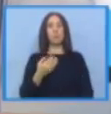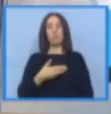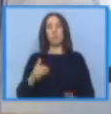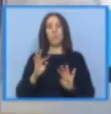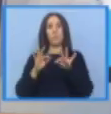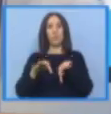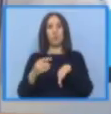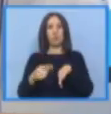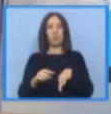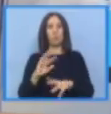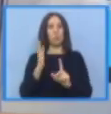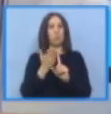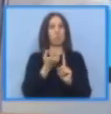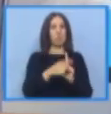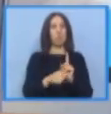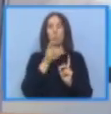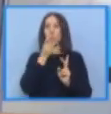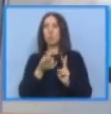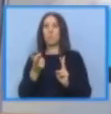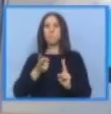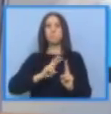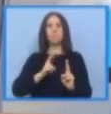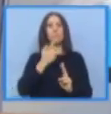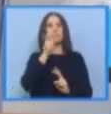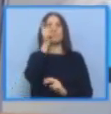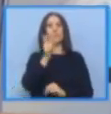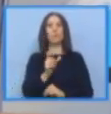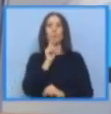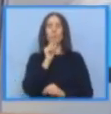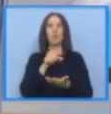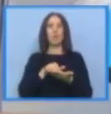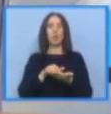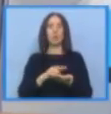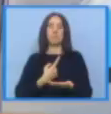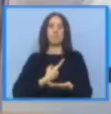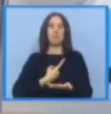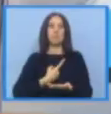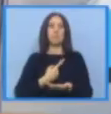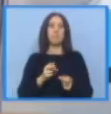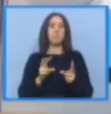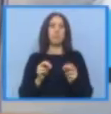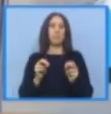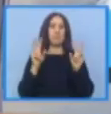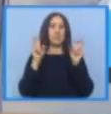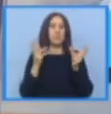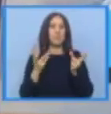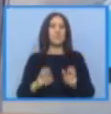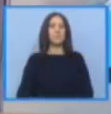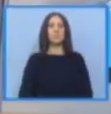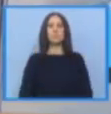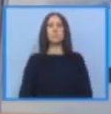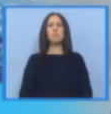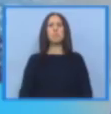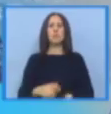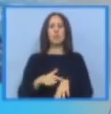quando tem uma condenação ou uma absolvição, o nome daquela pessoa deve ficar limpo, entre aspas, não é? E estes